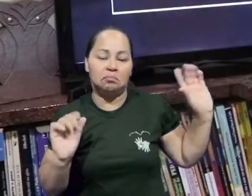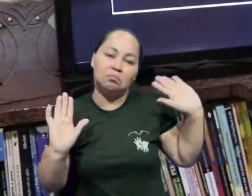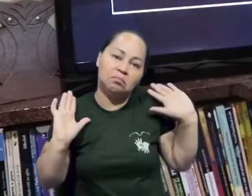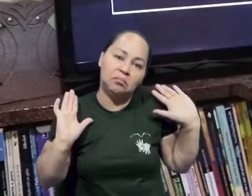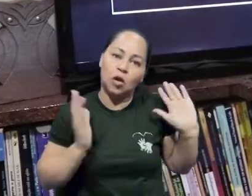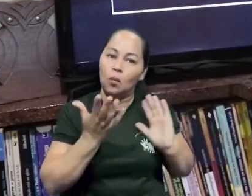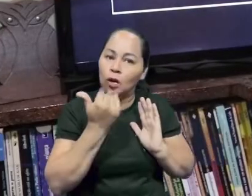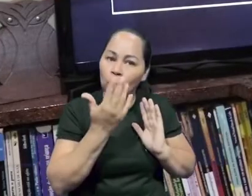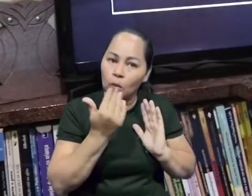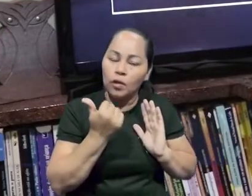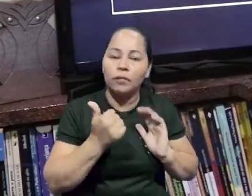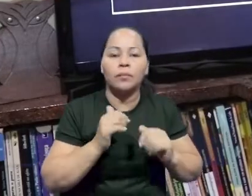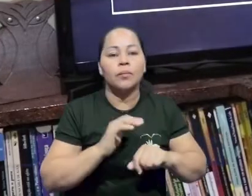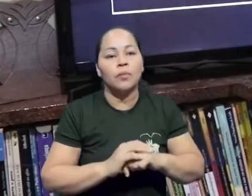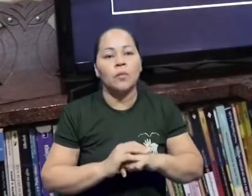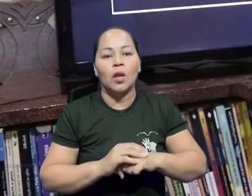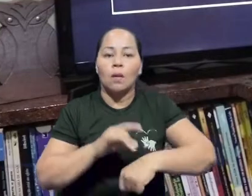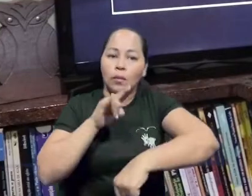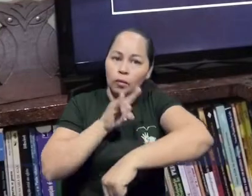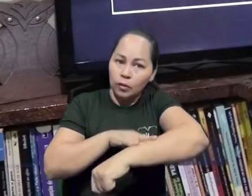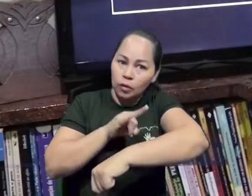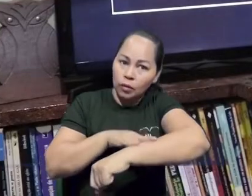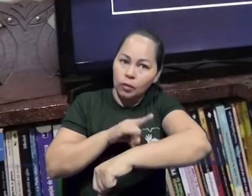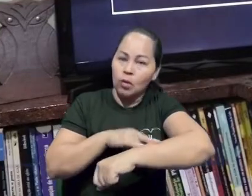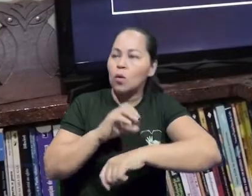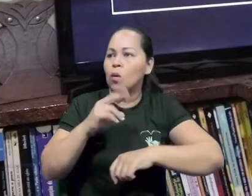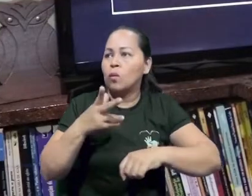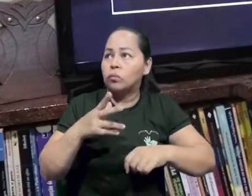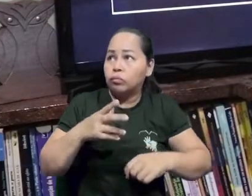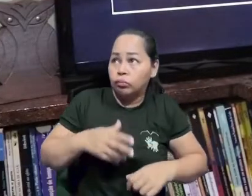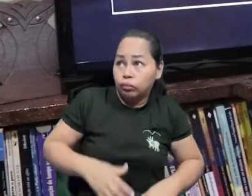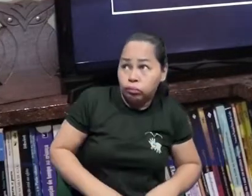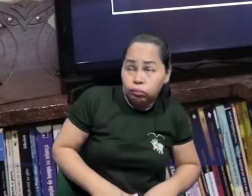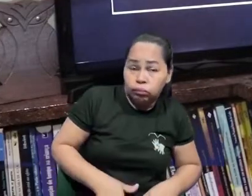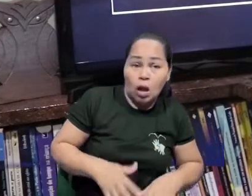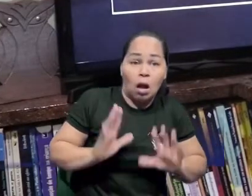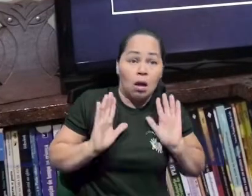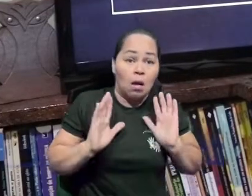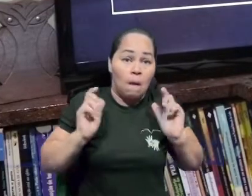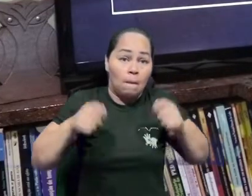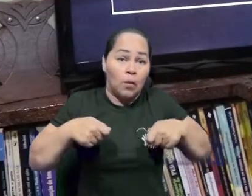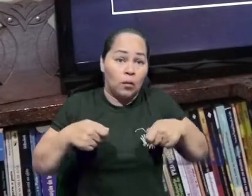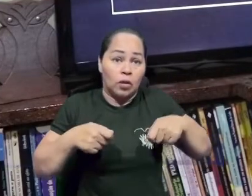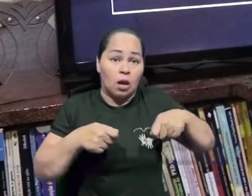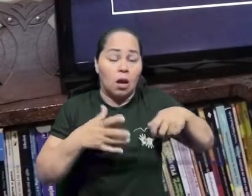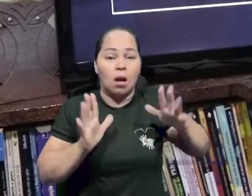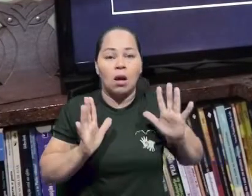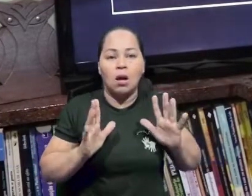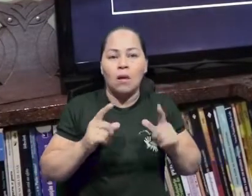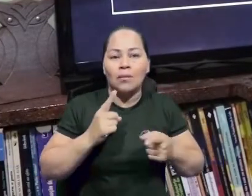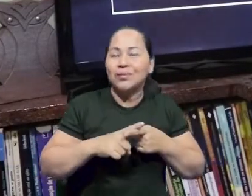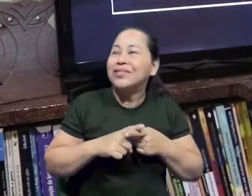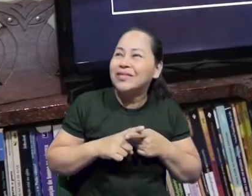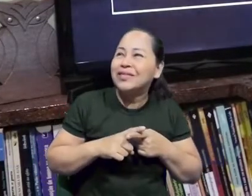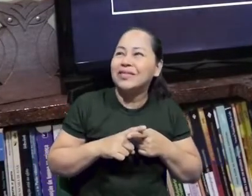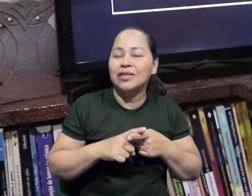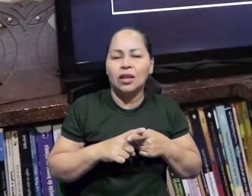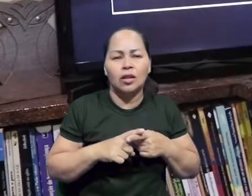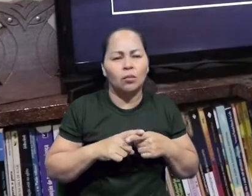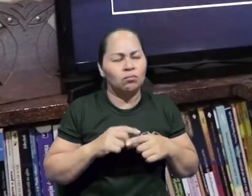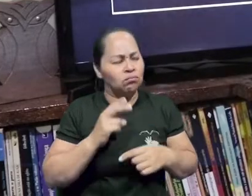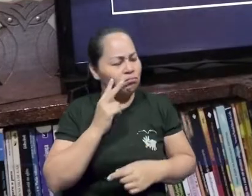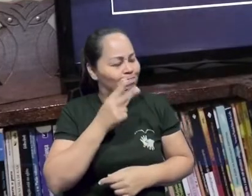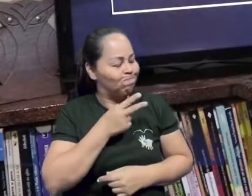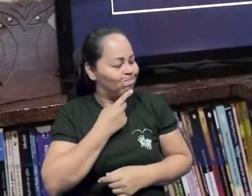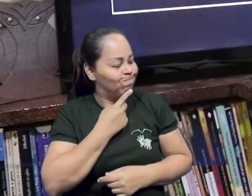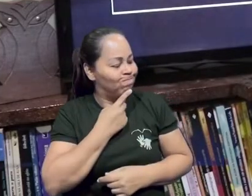né? Comer e tchau. Para ir ao banheiro, apoia a mão sobre a calça. Sorri a todo momento, o que torna